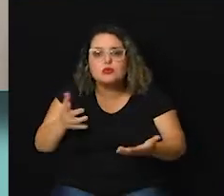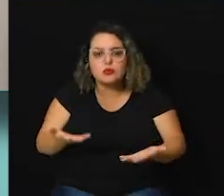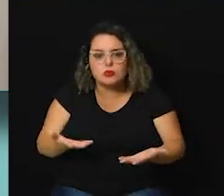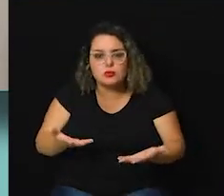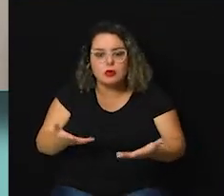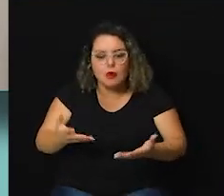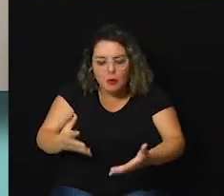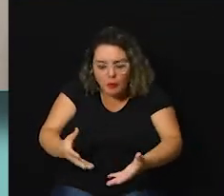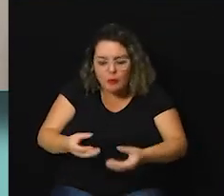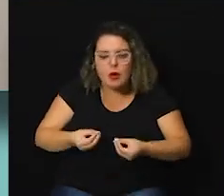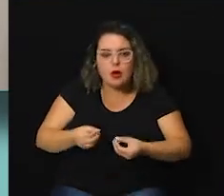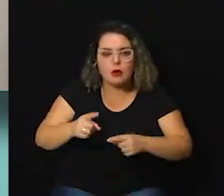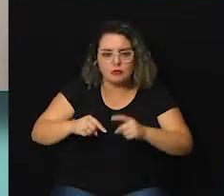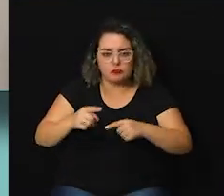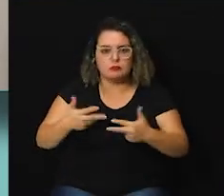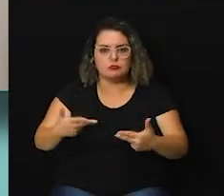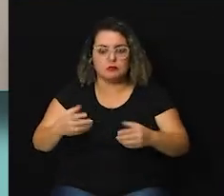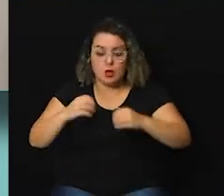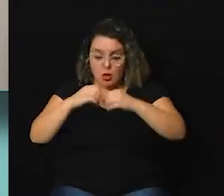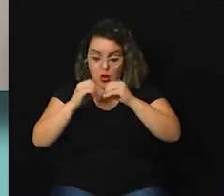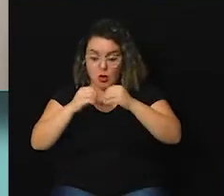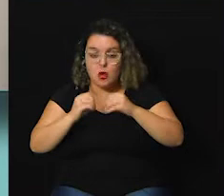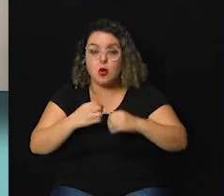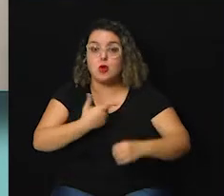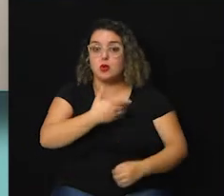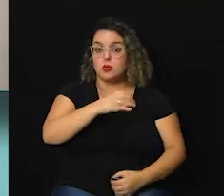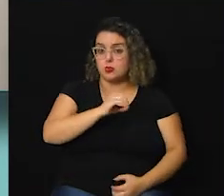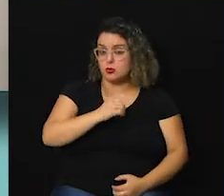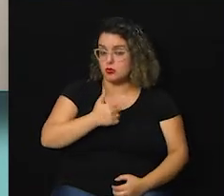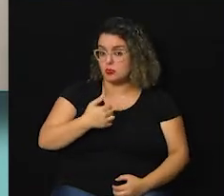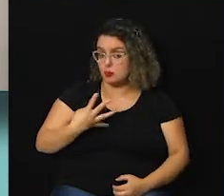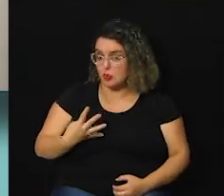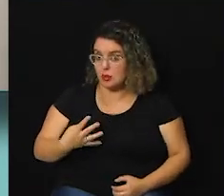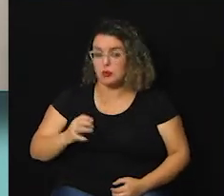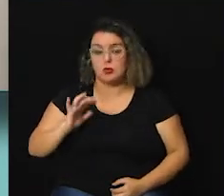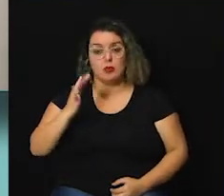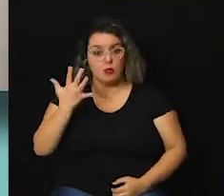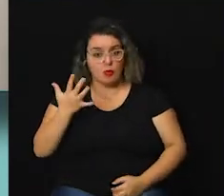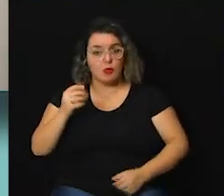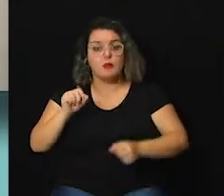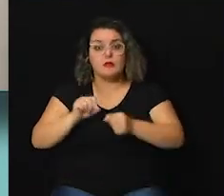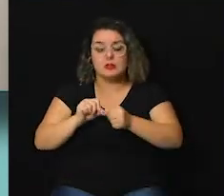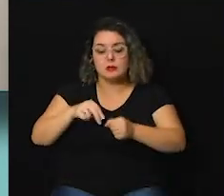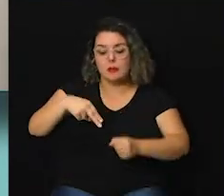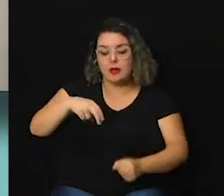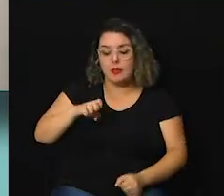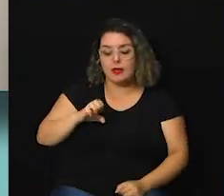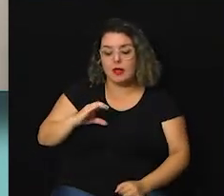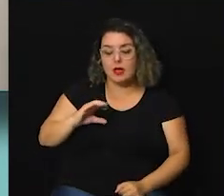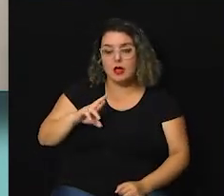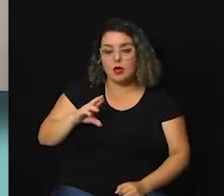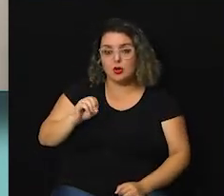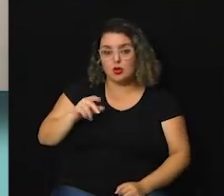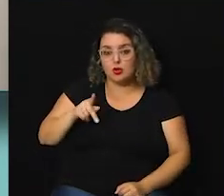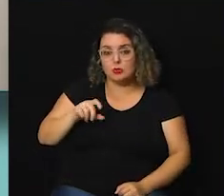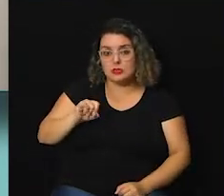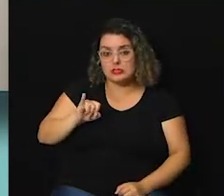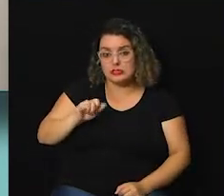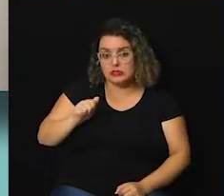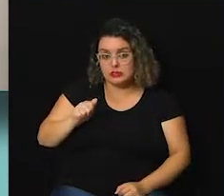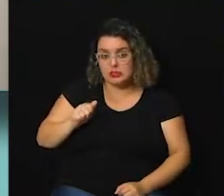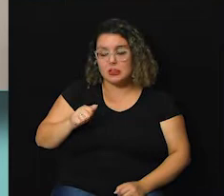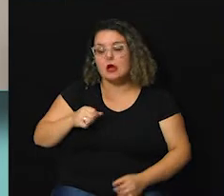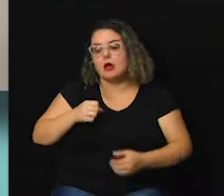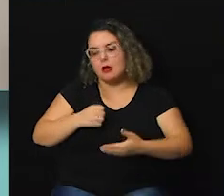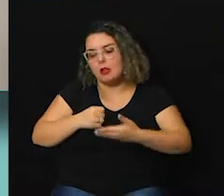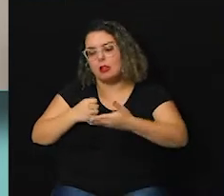esse material e enviar para um laboratório. Isso ocorreu em 2014, imediatamente fizemos a necropsia, mandamos para o laboratório, mas a